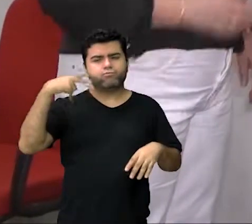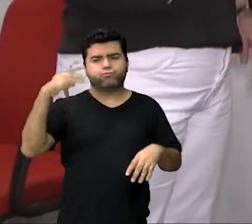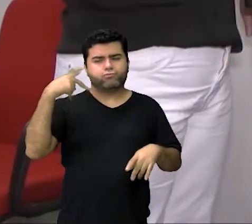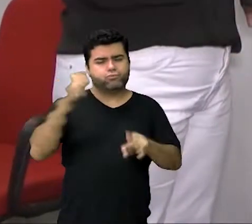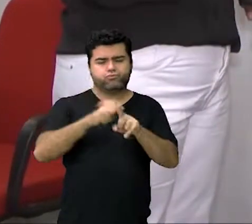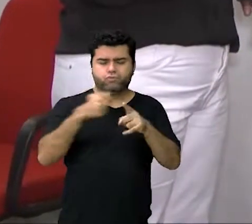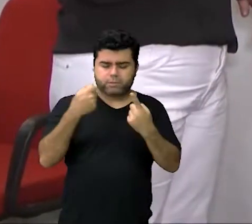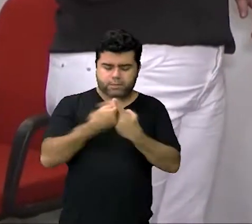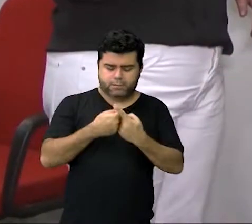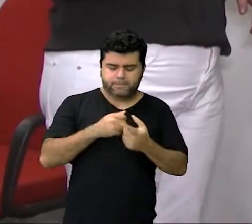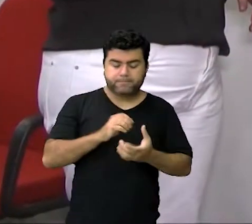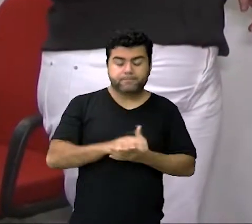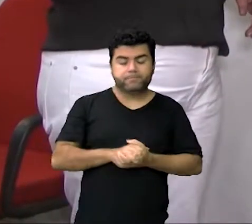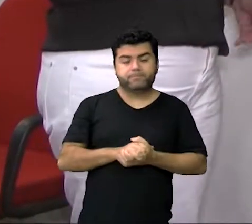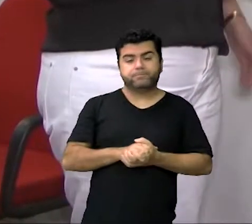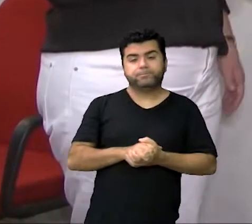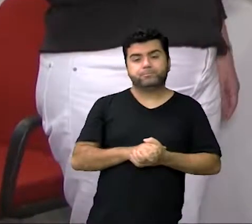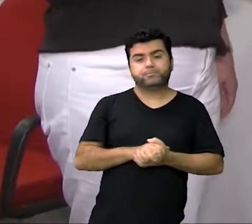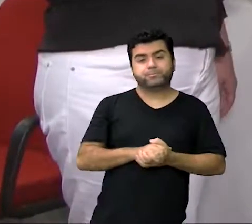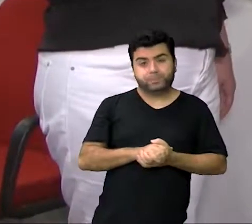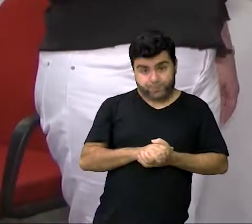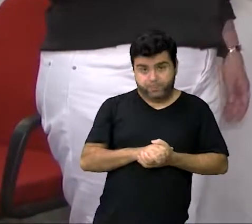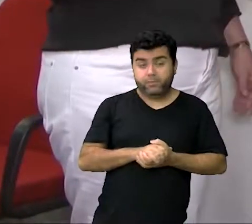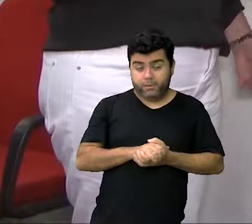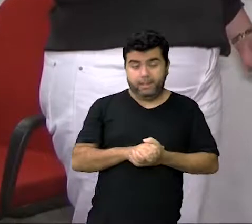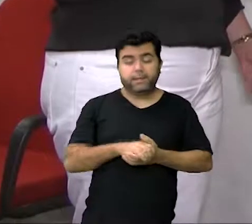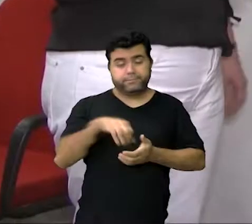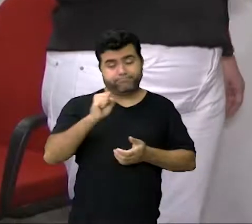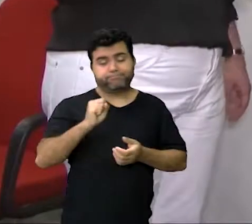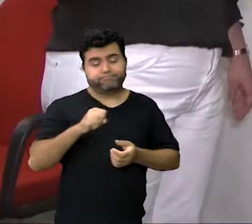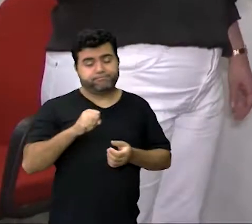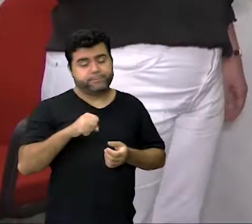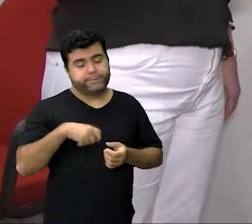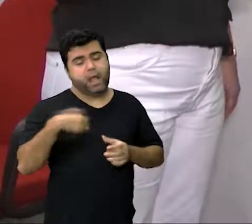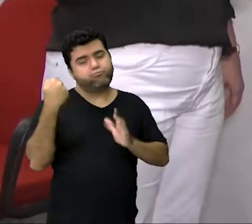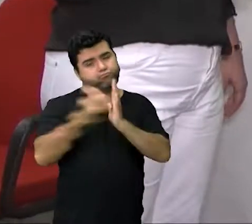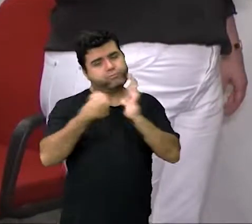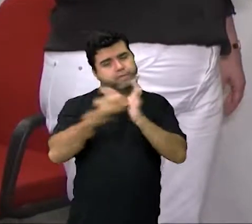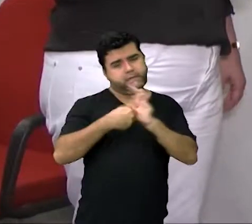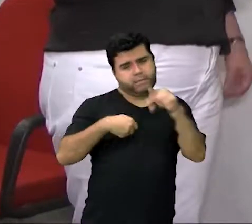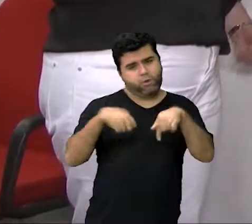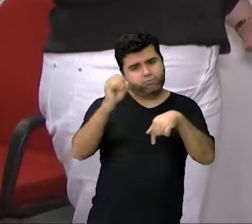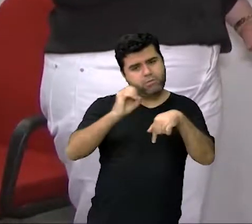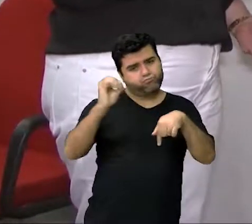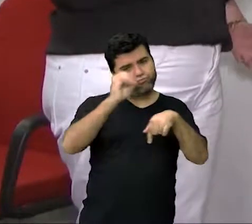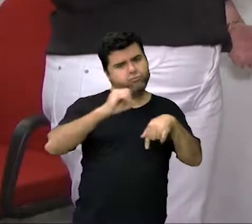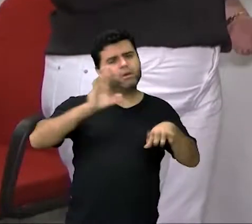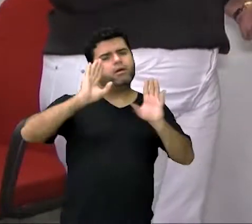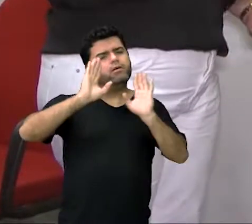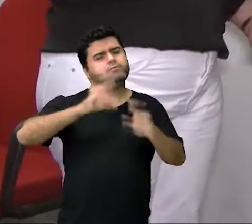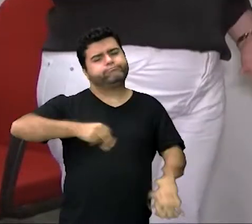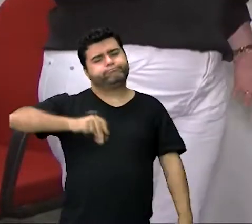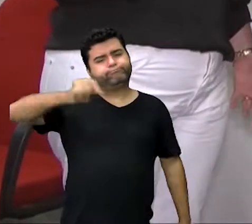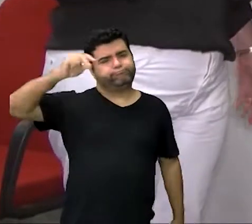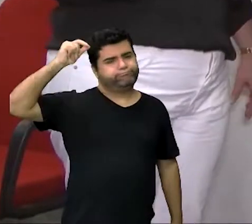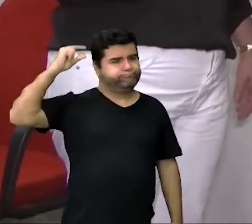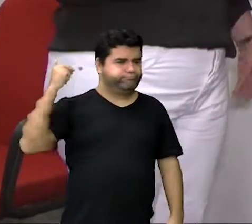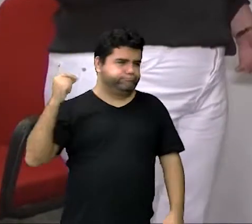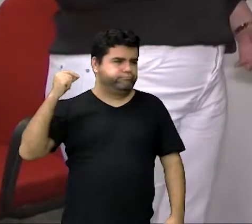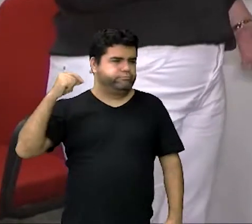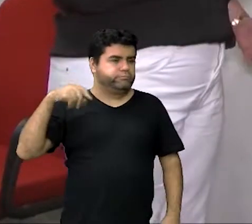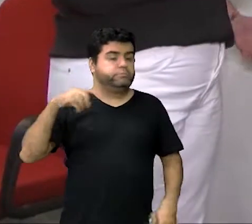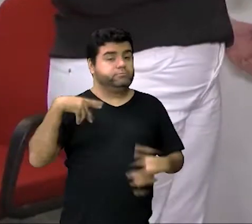né? Sim. Nós temos uma luta já antiga aqui no município e o que eu posso dizer é que estamos